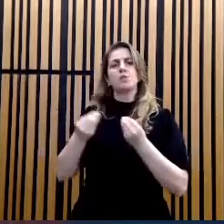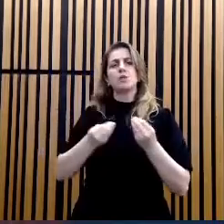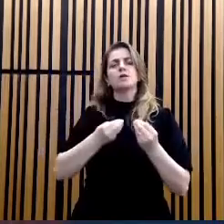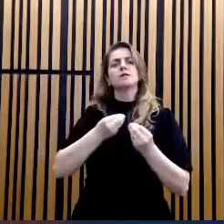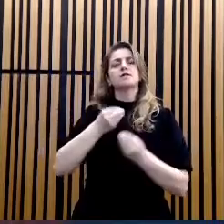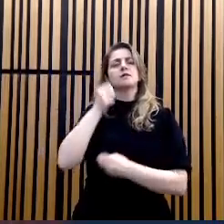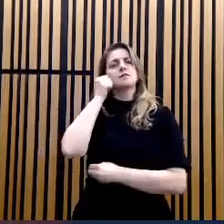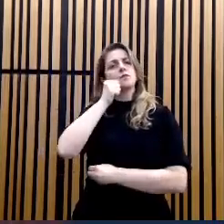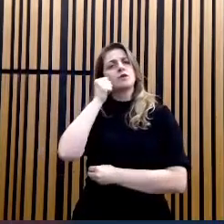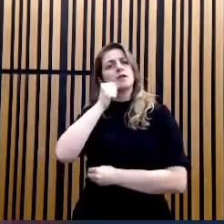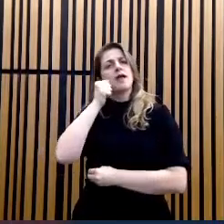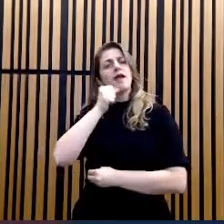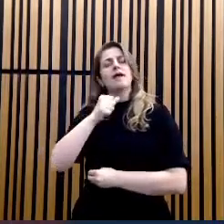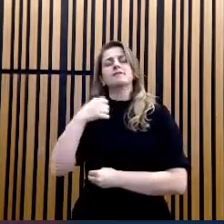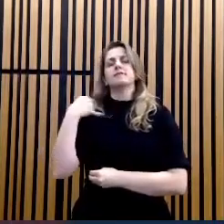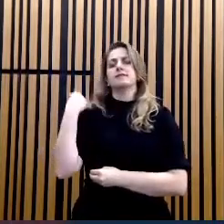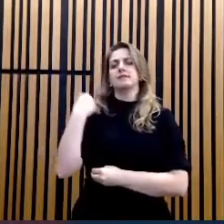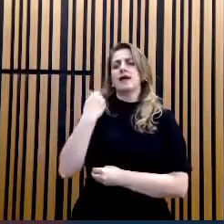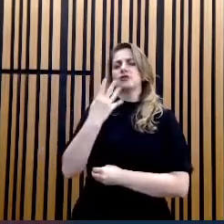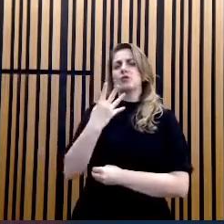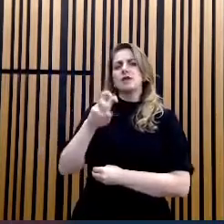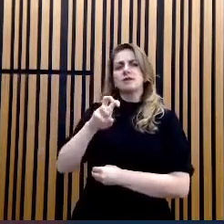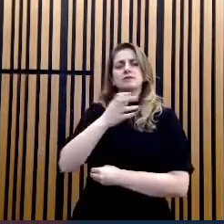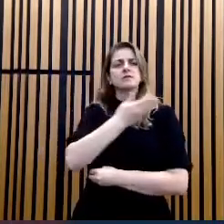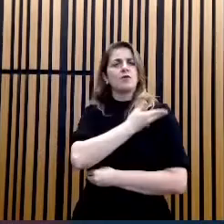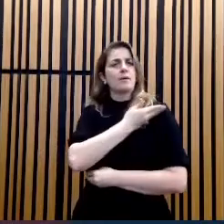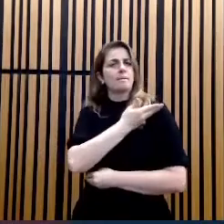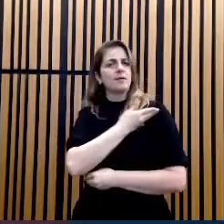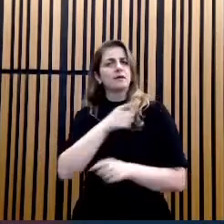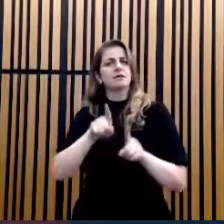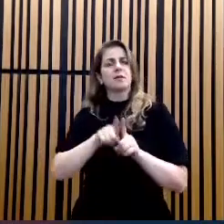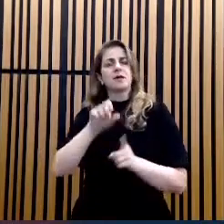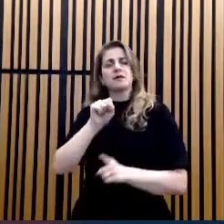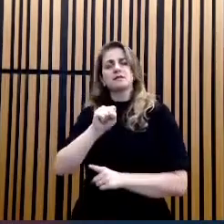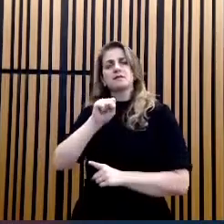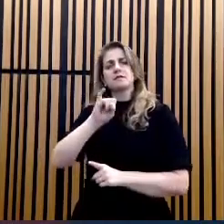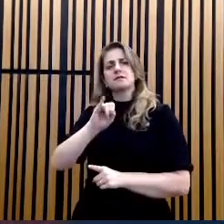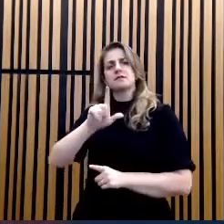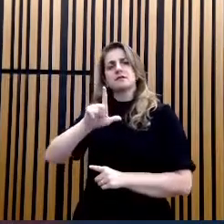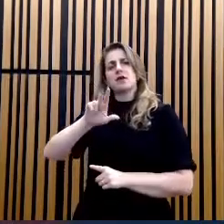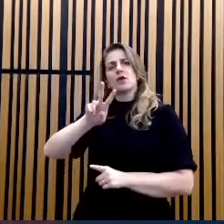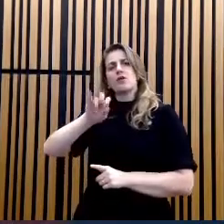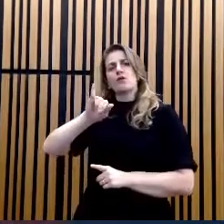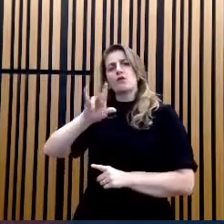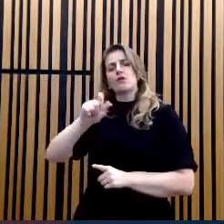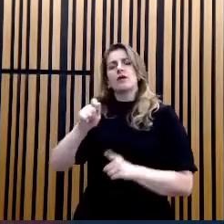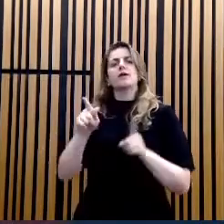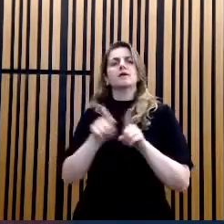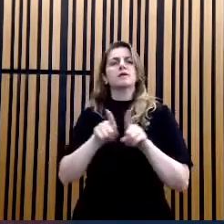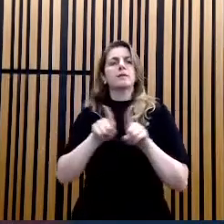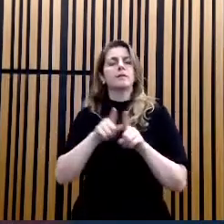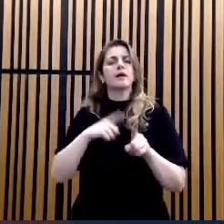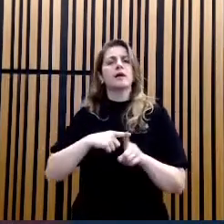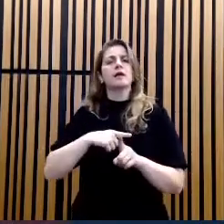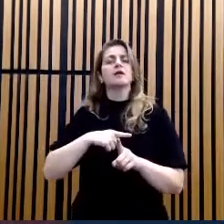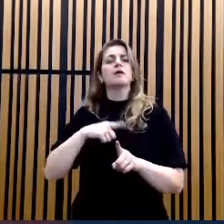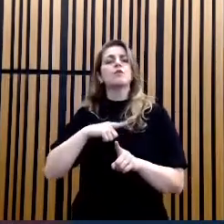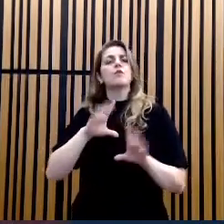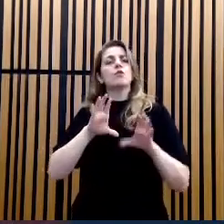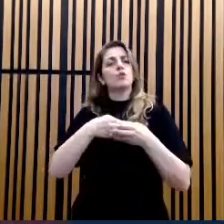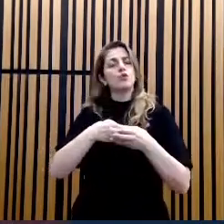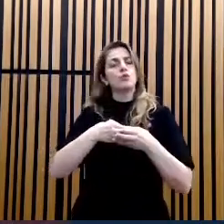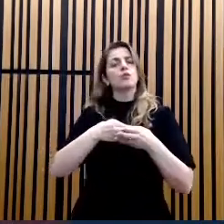influenciadoras, que são minhas amigas de 45, 50 anos, como a Silvia Ruiz, como as meninas do She Talks. O She Talks